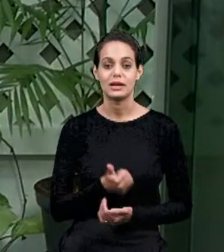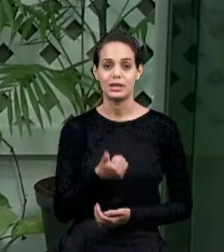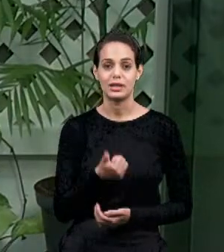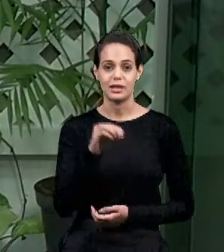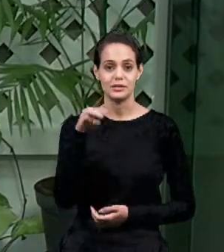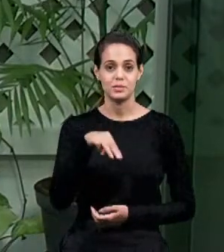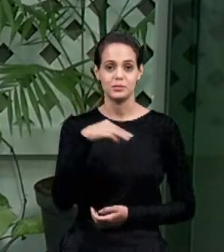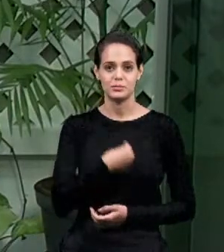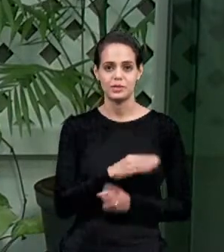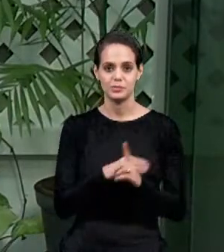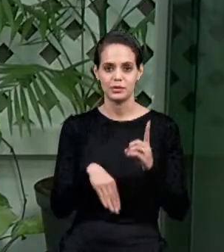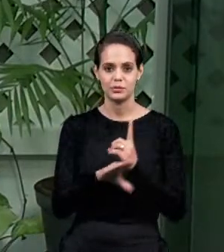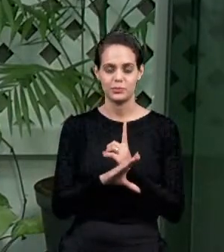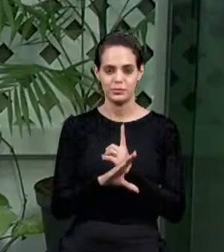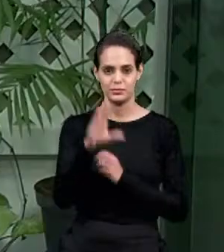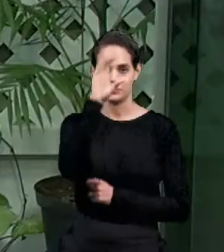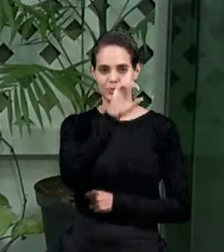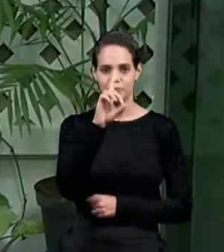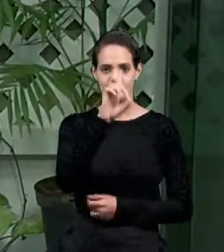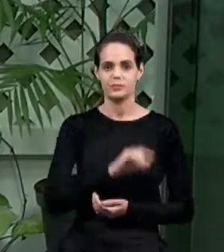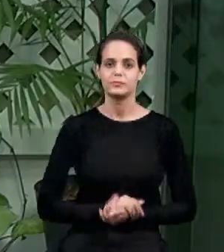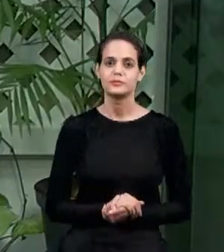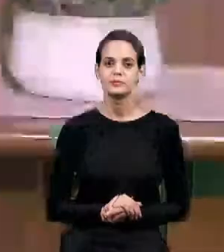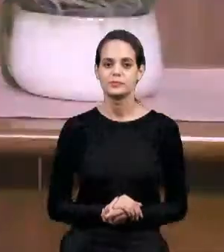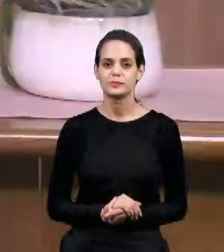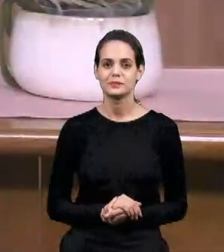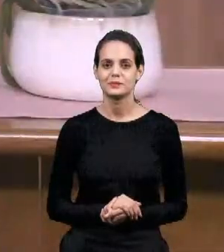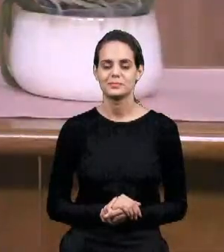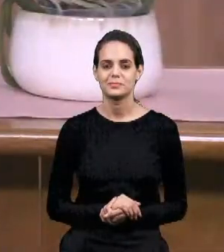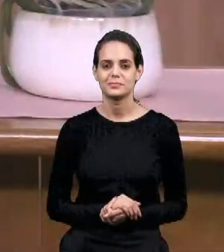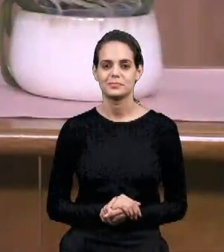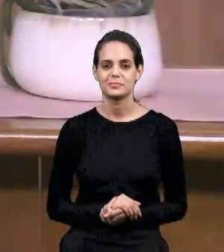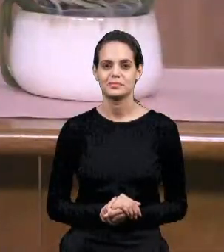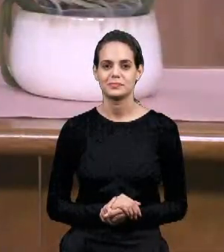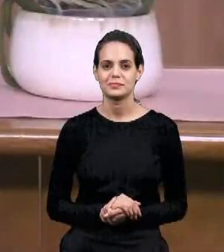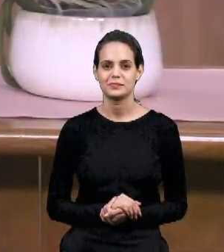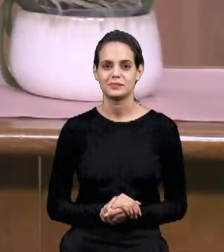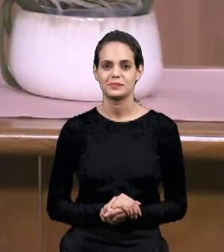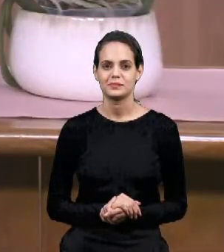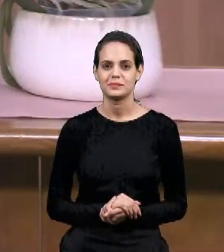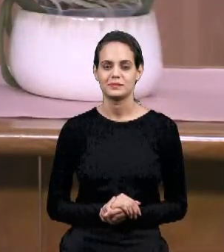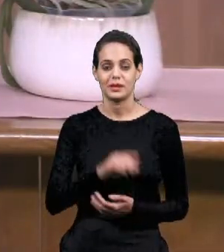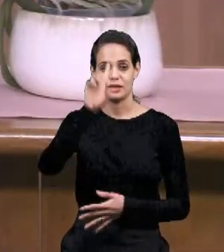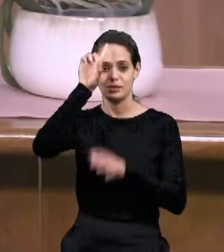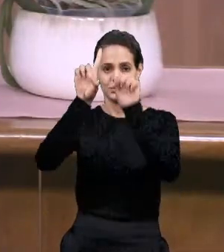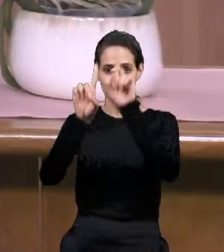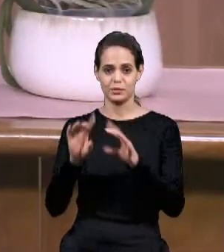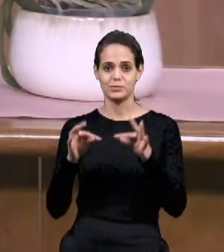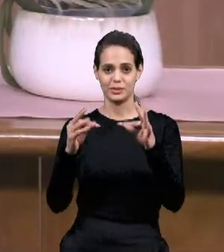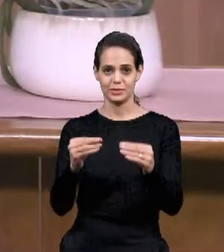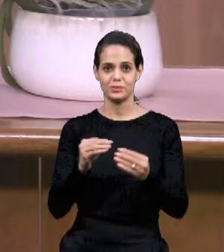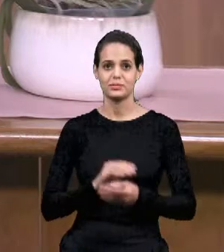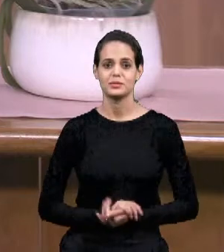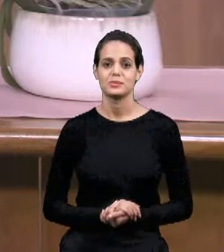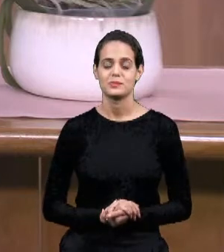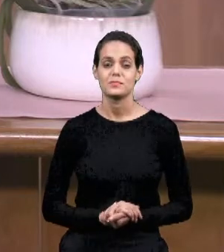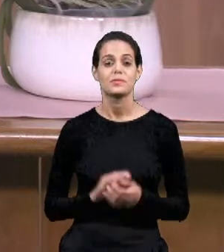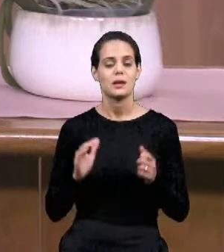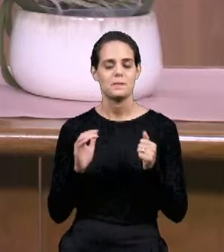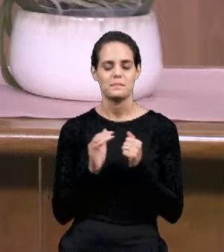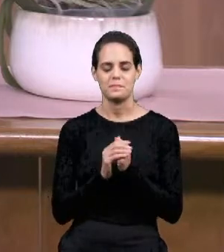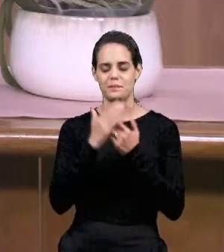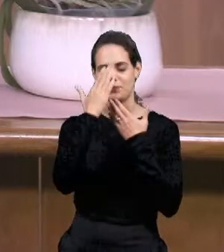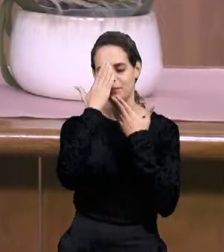participando desse culto de domingo com todos os nossos irmãos. Deus abençoe a todos. Amém. Obrigado,